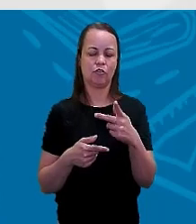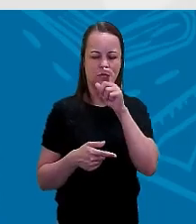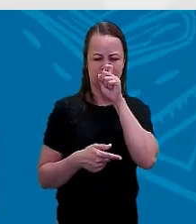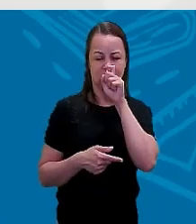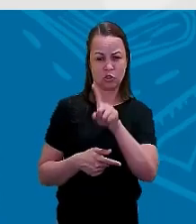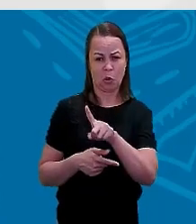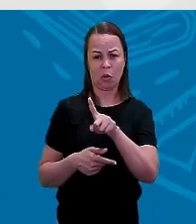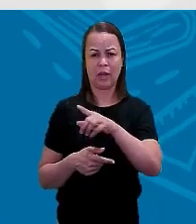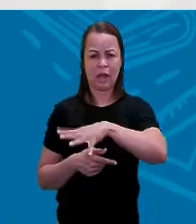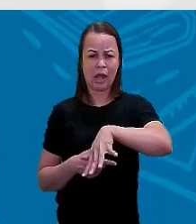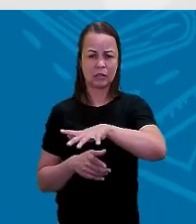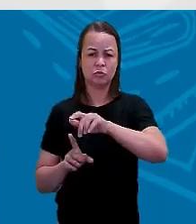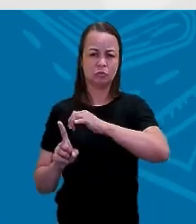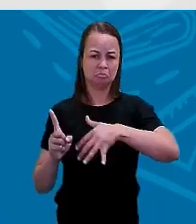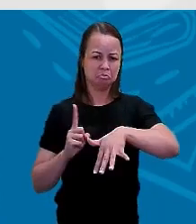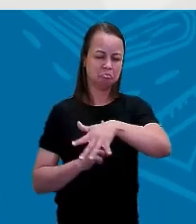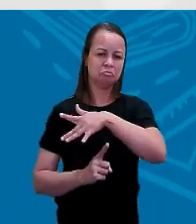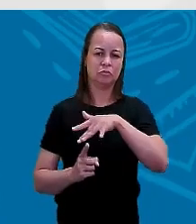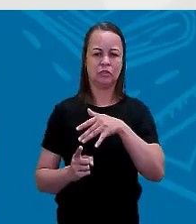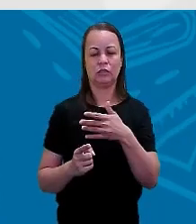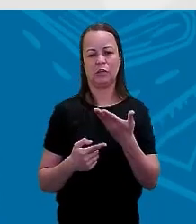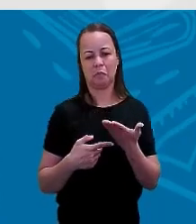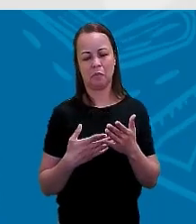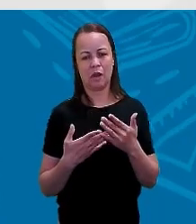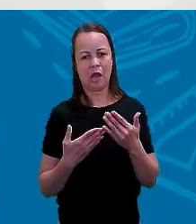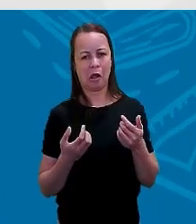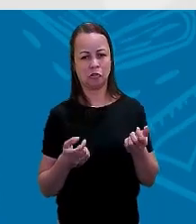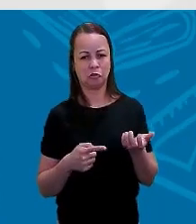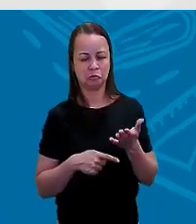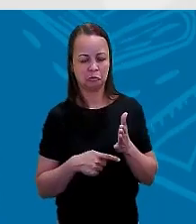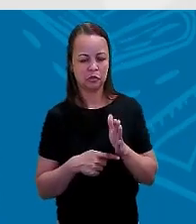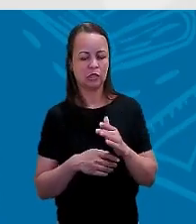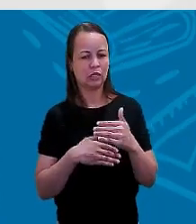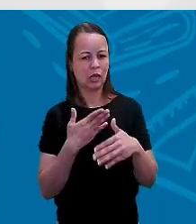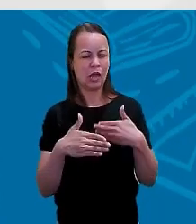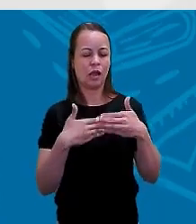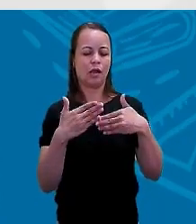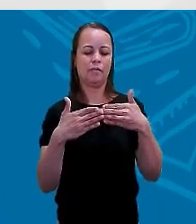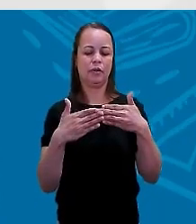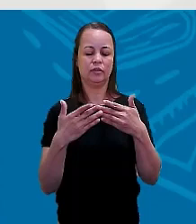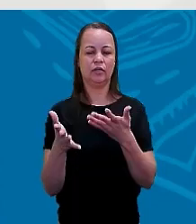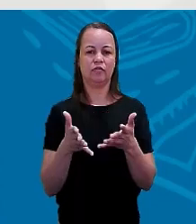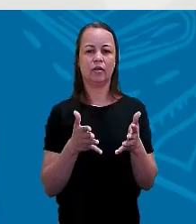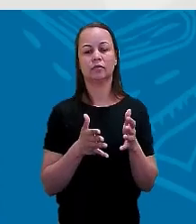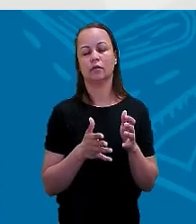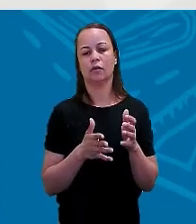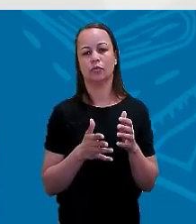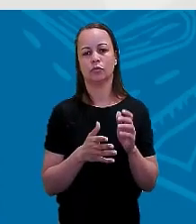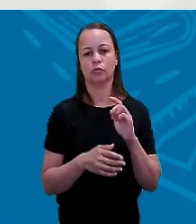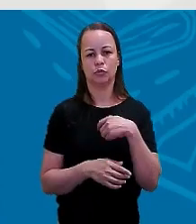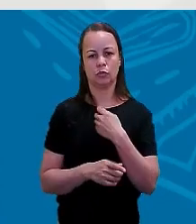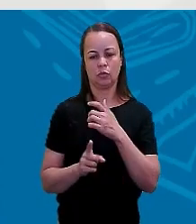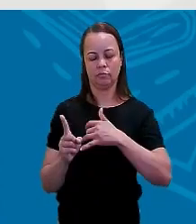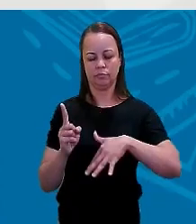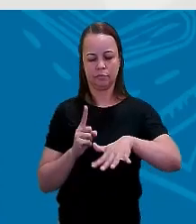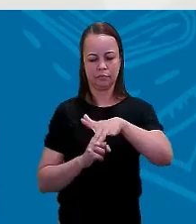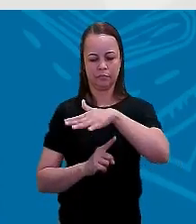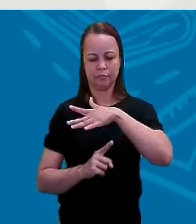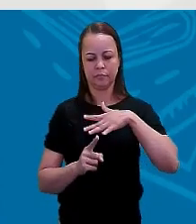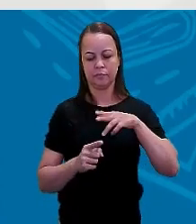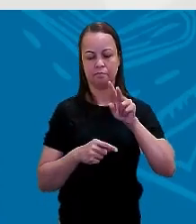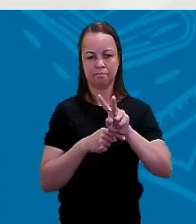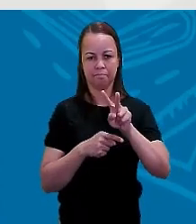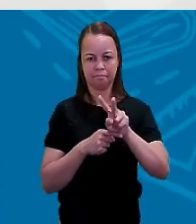descartados no meio ambiente, favorecendo mais uma vez a preservação do nosso meio ambiente. E aí a gente traz